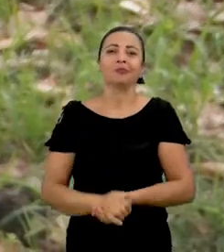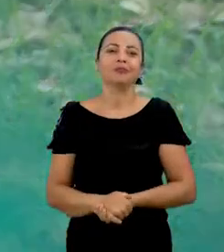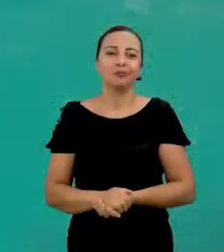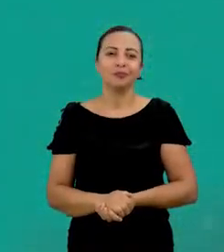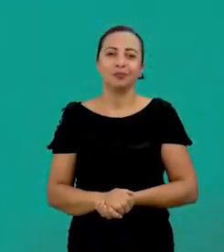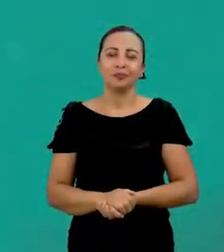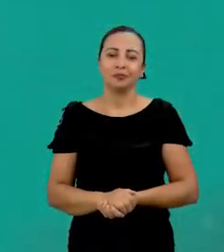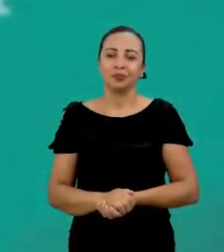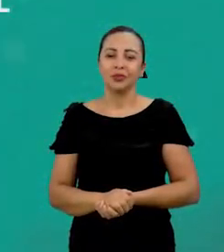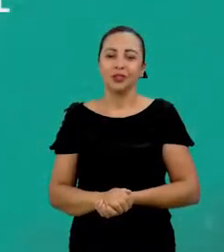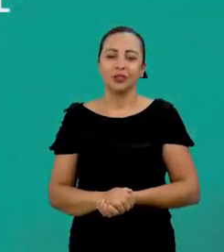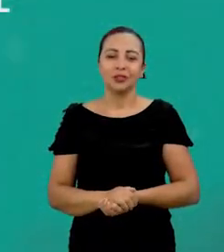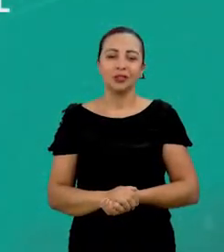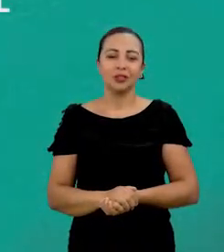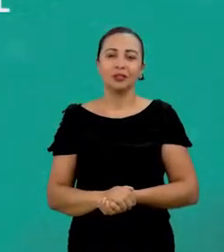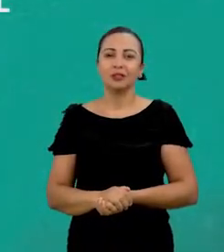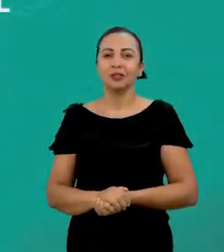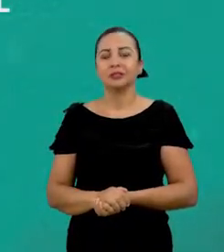sergipana.